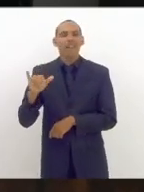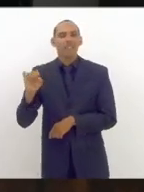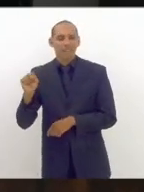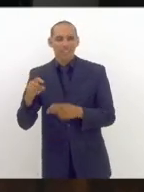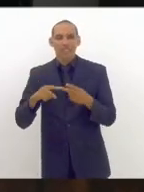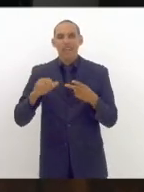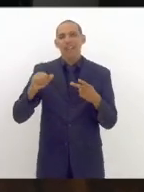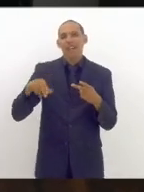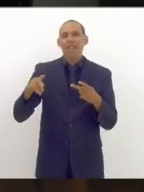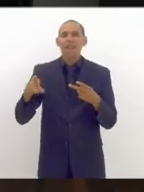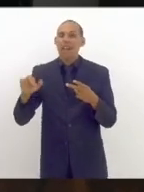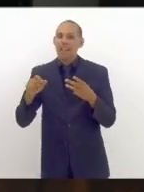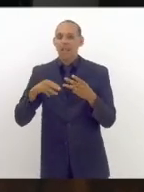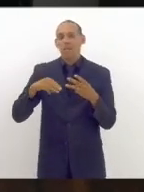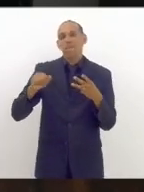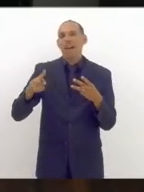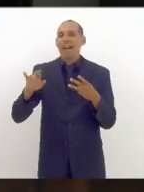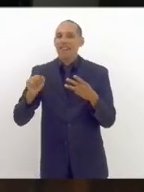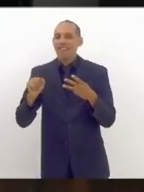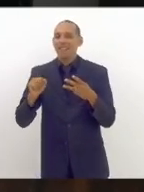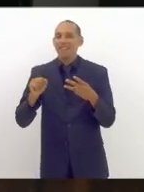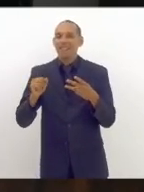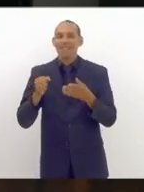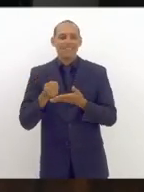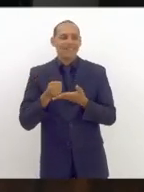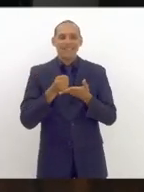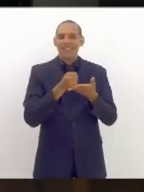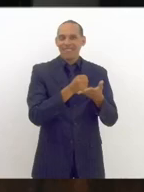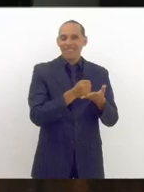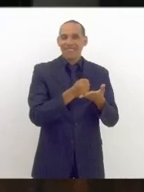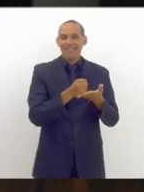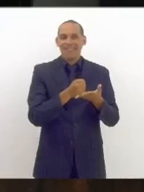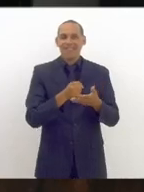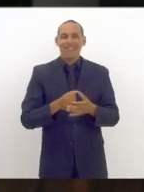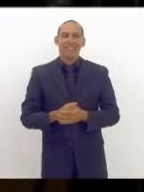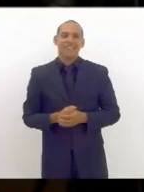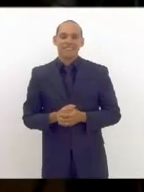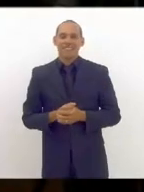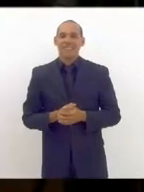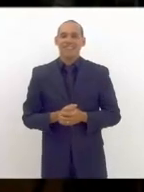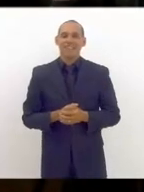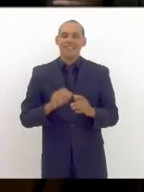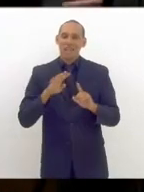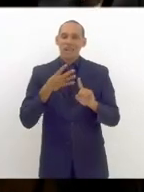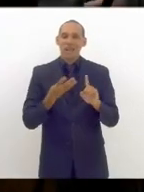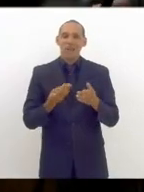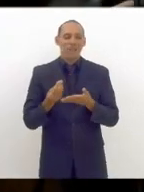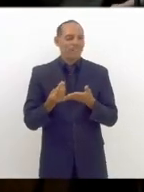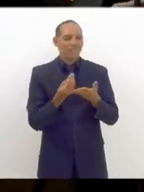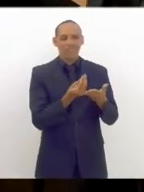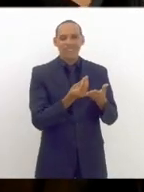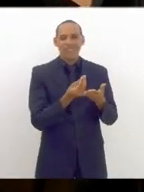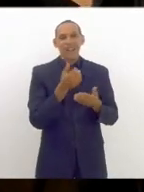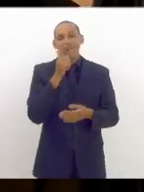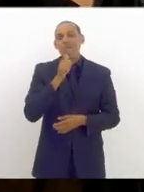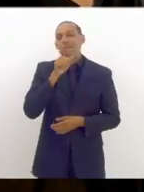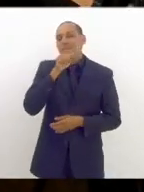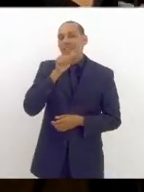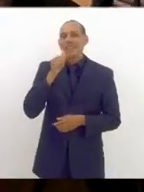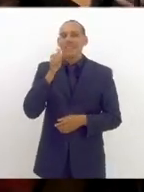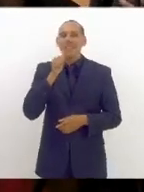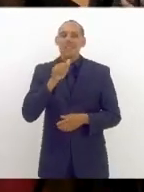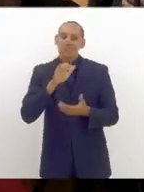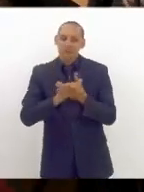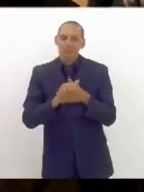e a doutora Marta para entregarem aqui uma homenagem aqui à mãe e à esposa do nosso